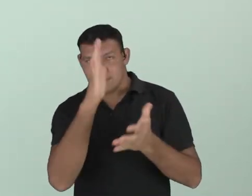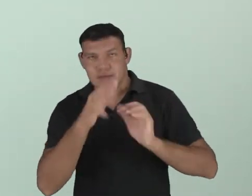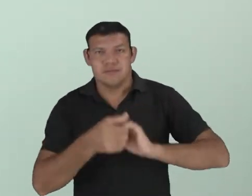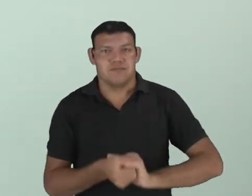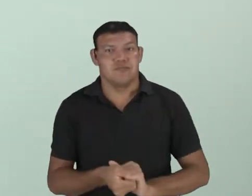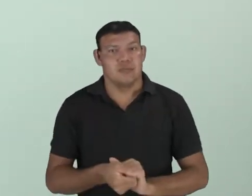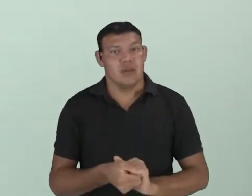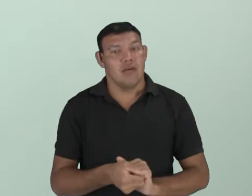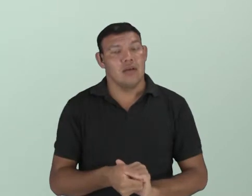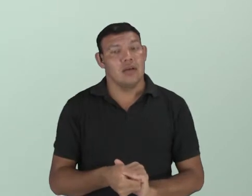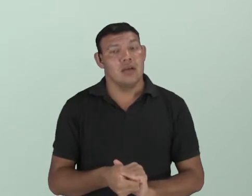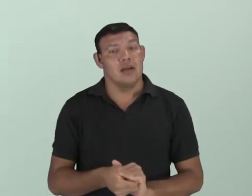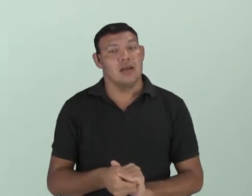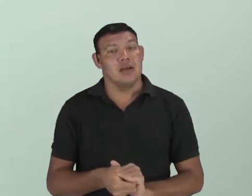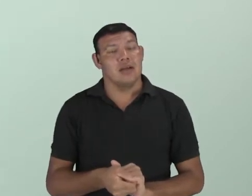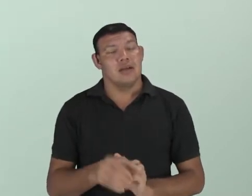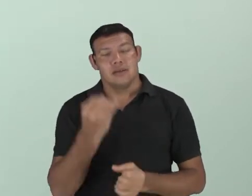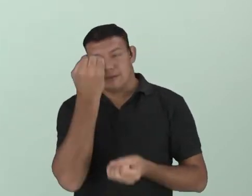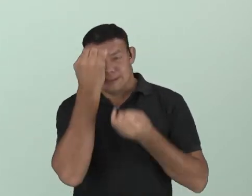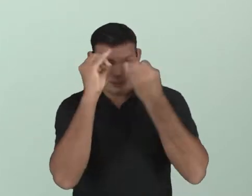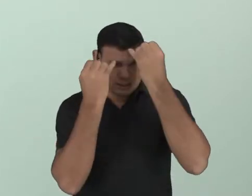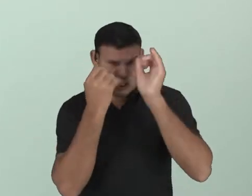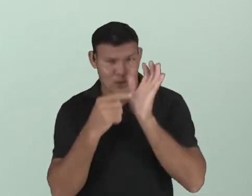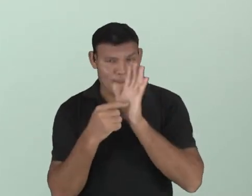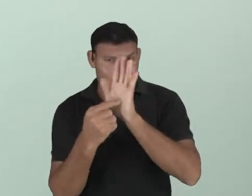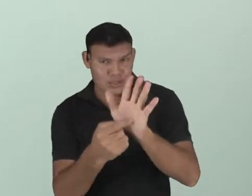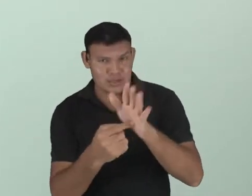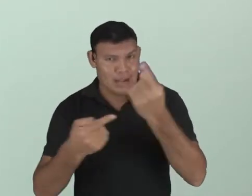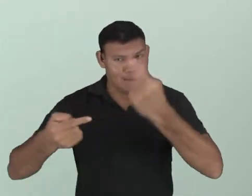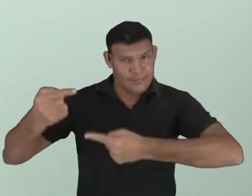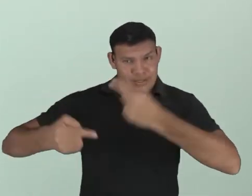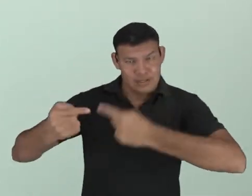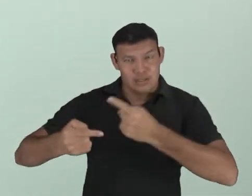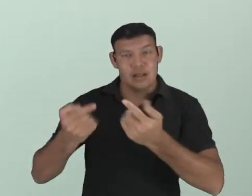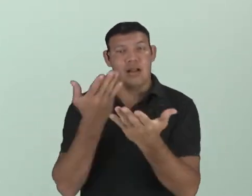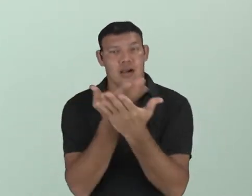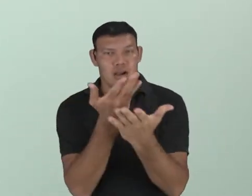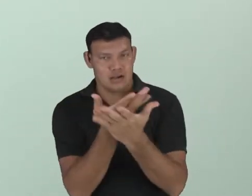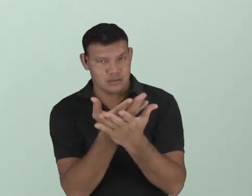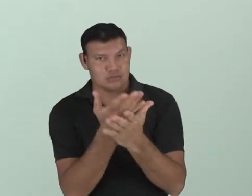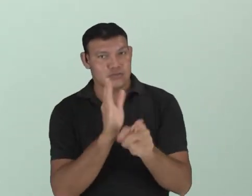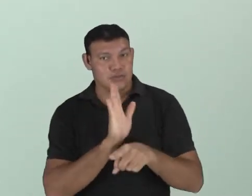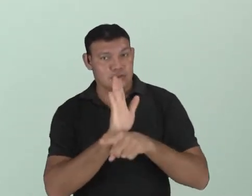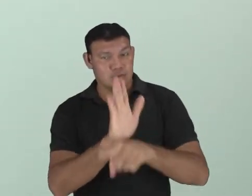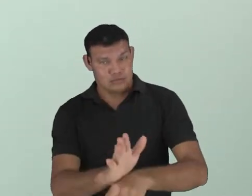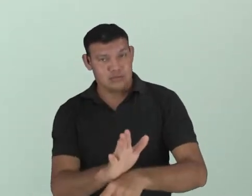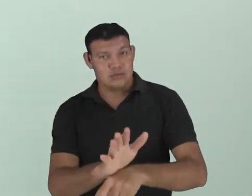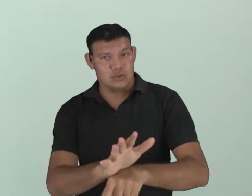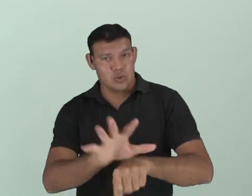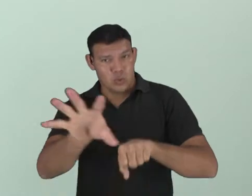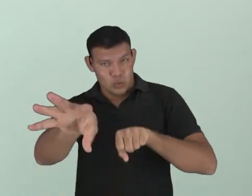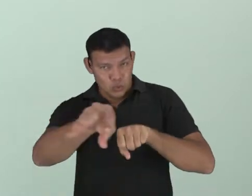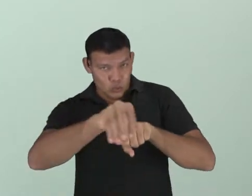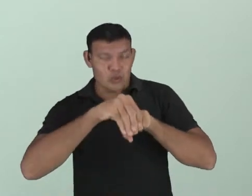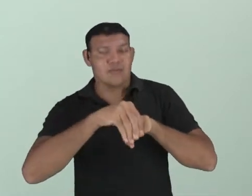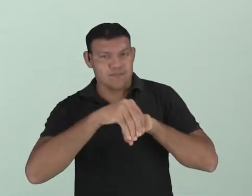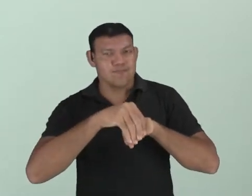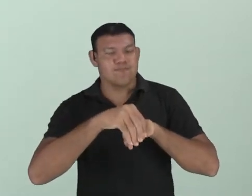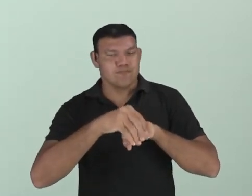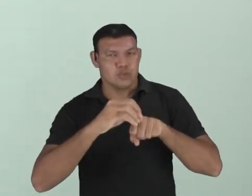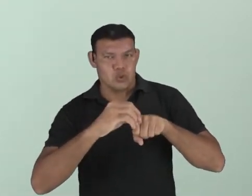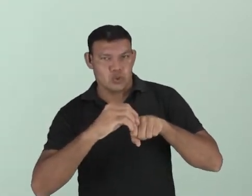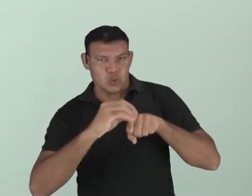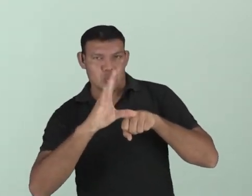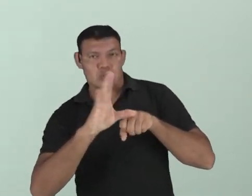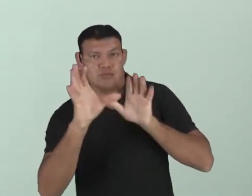das pessoas. Então eu trouxe aqui algumas ideias que nós vamos estar discutindo ao longo da aula que vai poder te ajudar a assimilar e reter muito mais